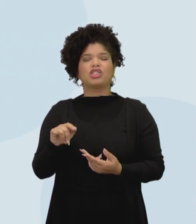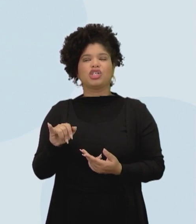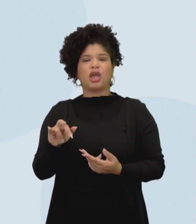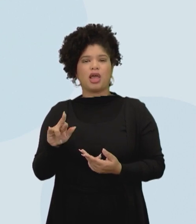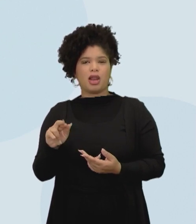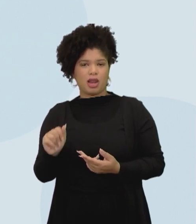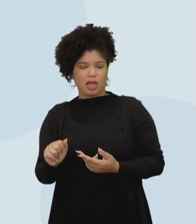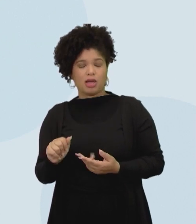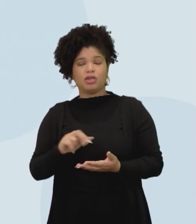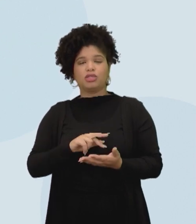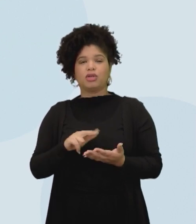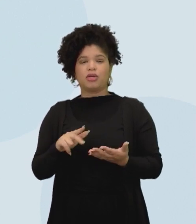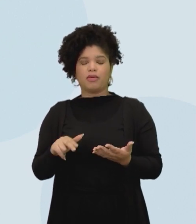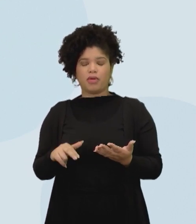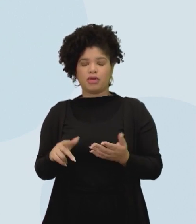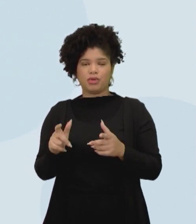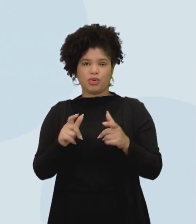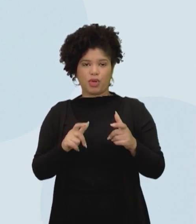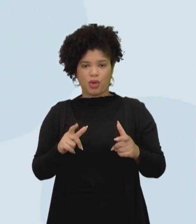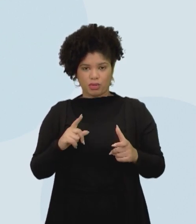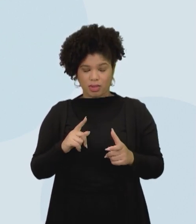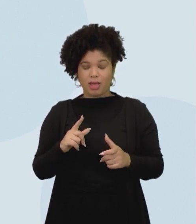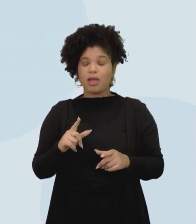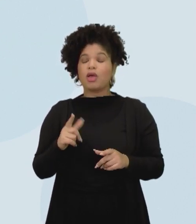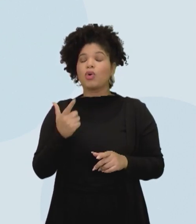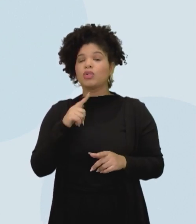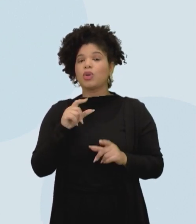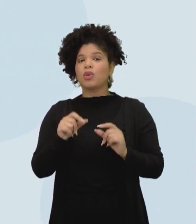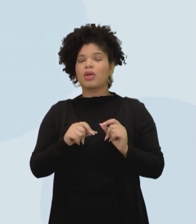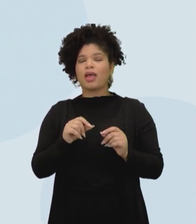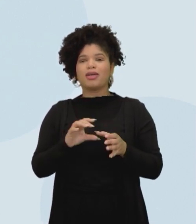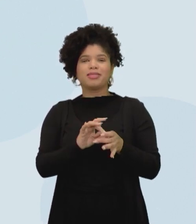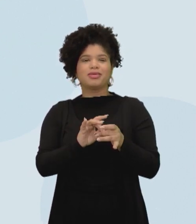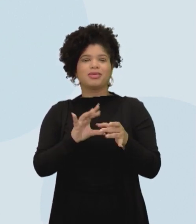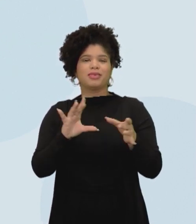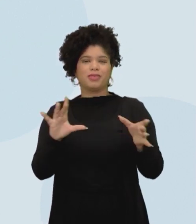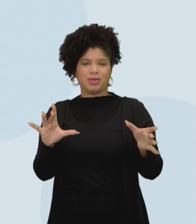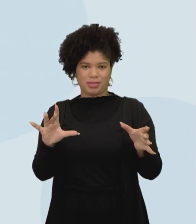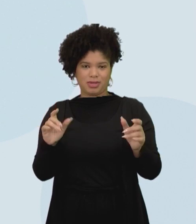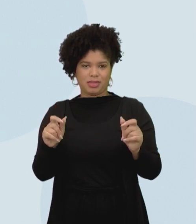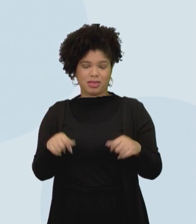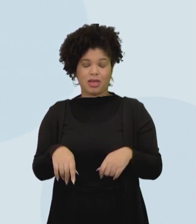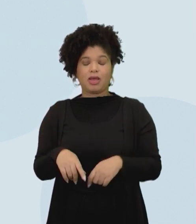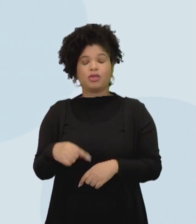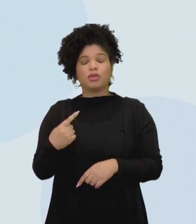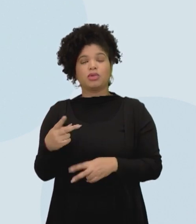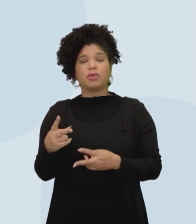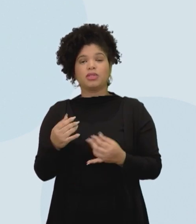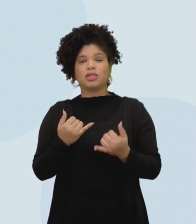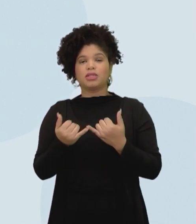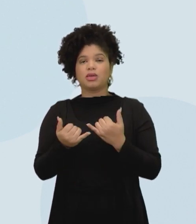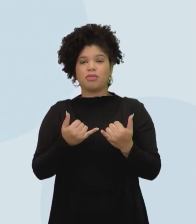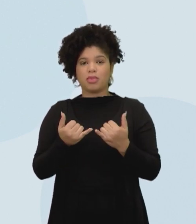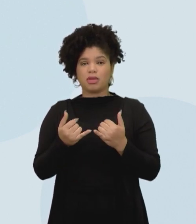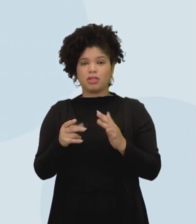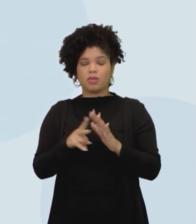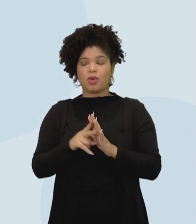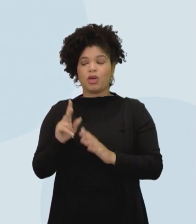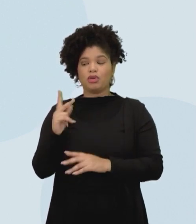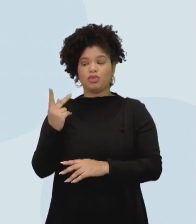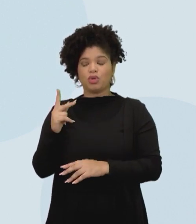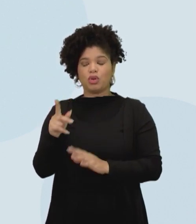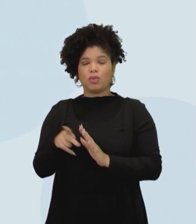início ao movimento de libertação nacional e conquistaram suas independências. Apresentando semelhanças em seu perfil histórico,